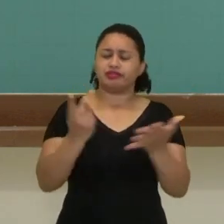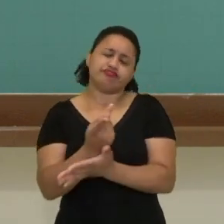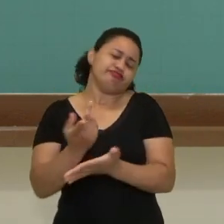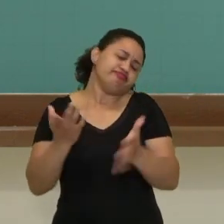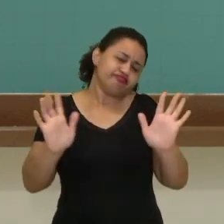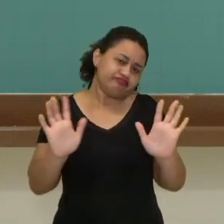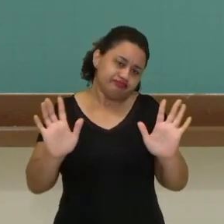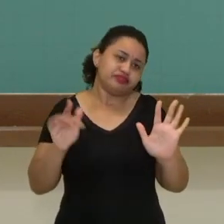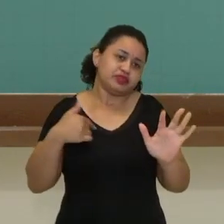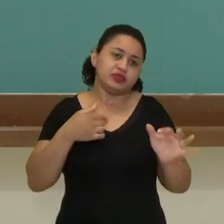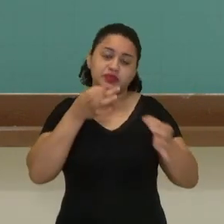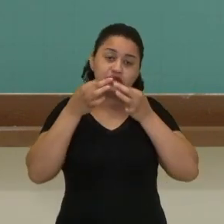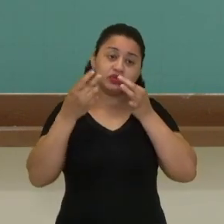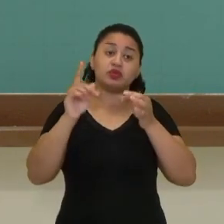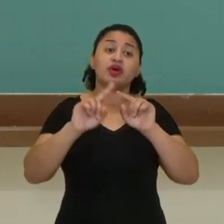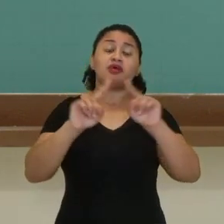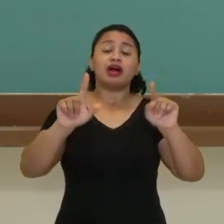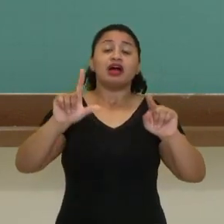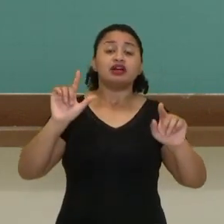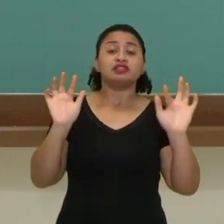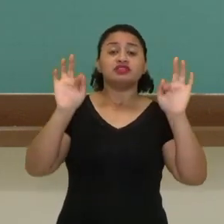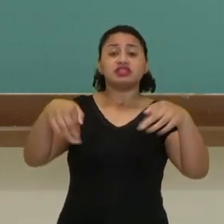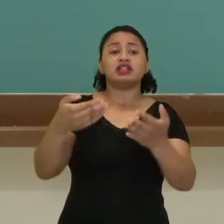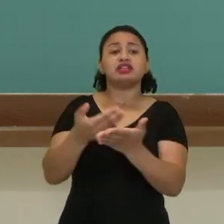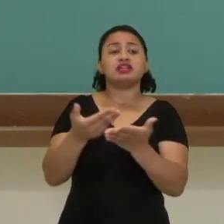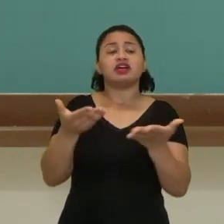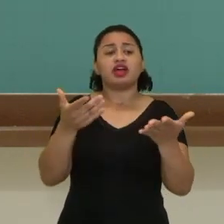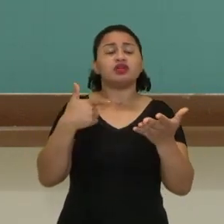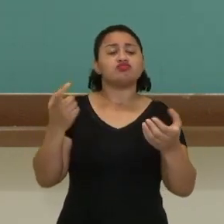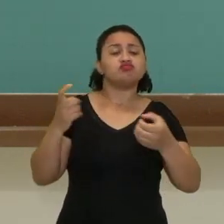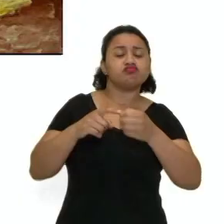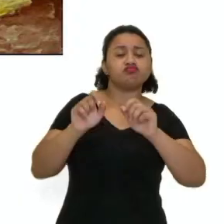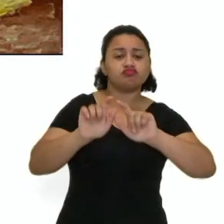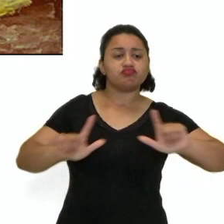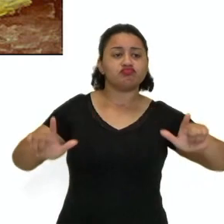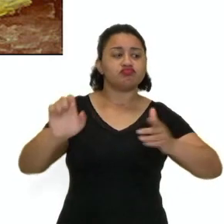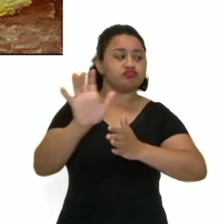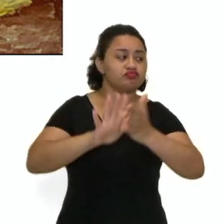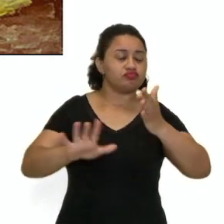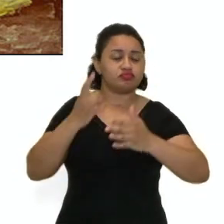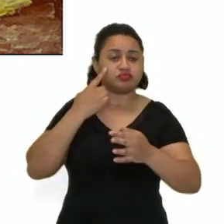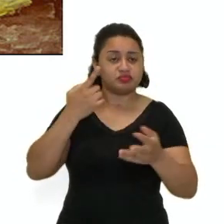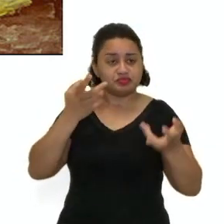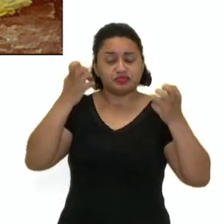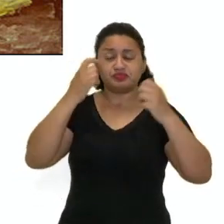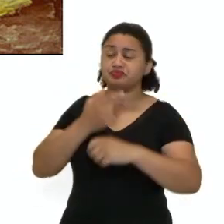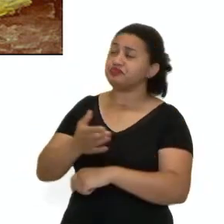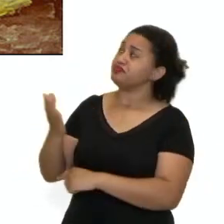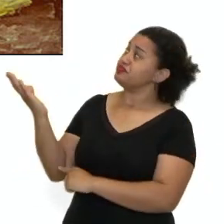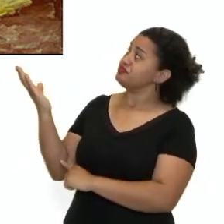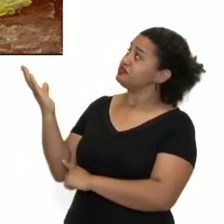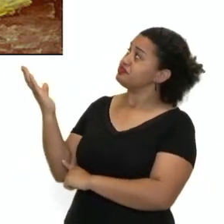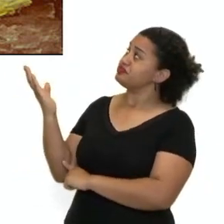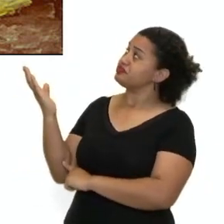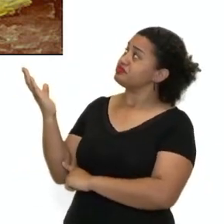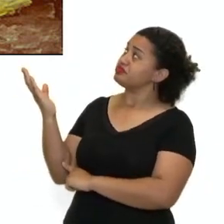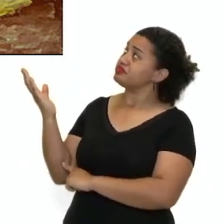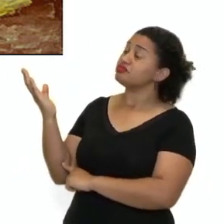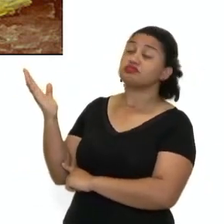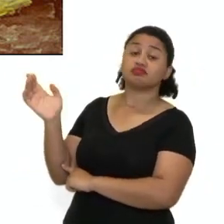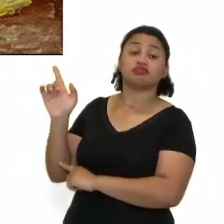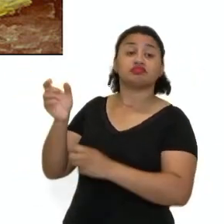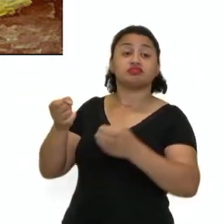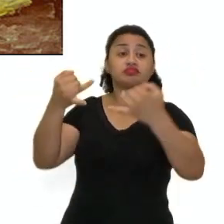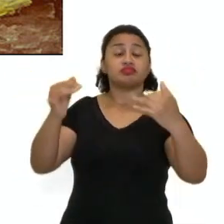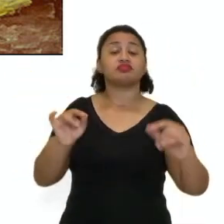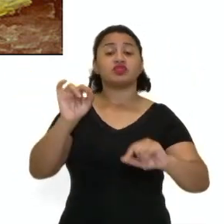ok? Mas antes da gente terminar a nossa aula, eu quero voltar aqui nessa obra para falar uma coisinha para vocês. O estilo